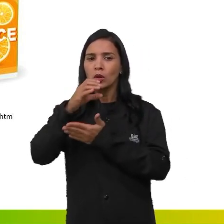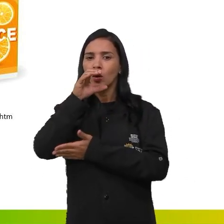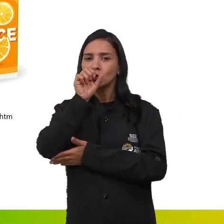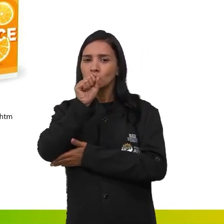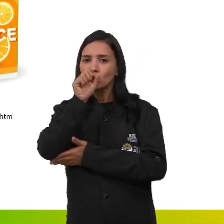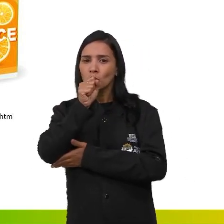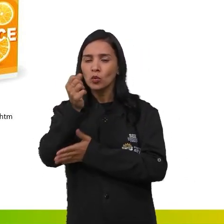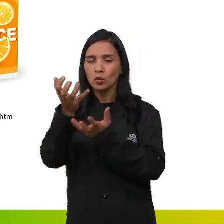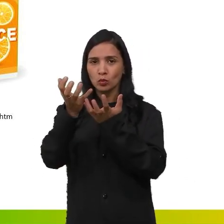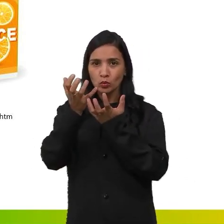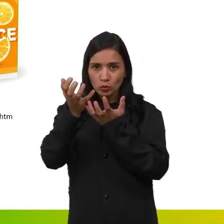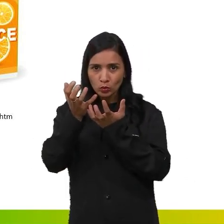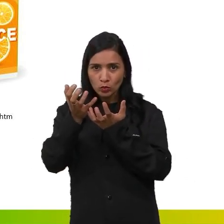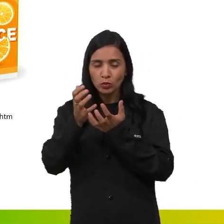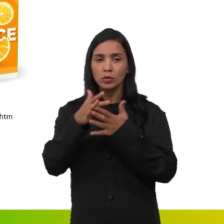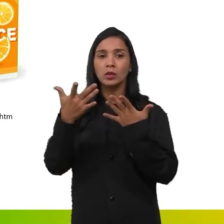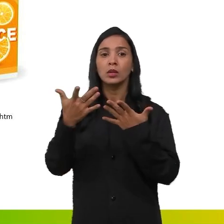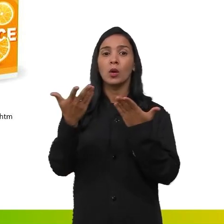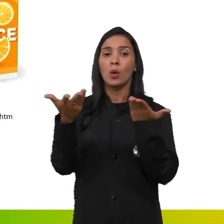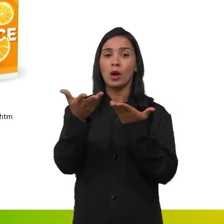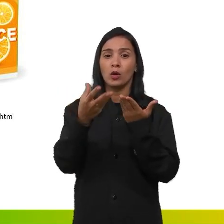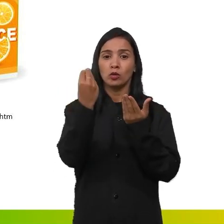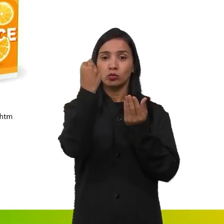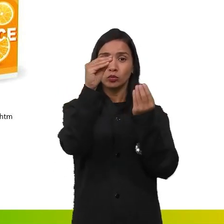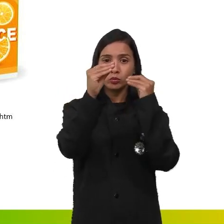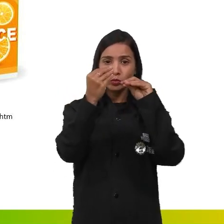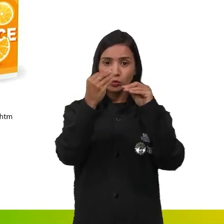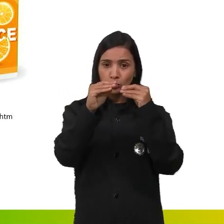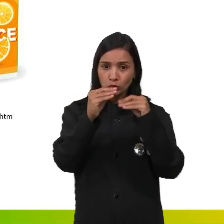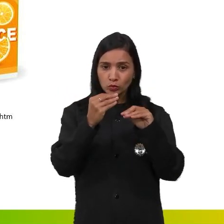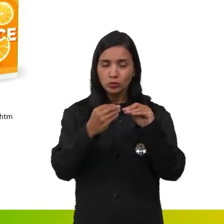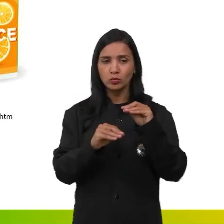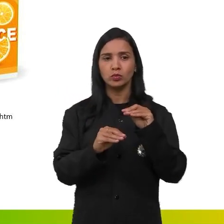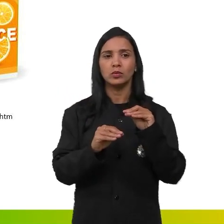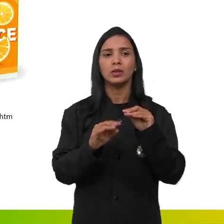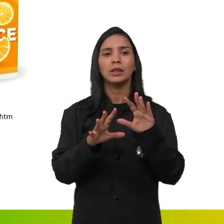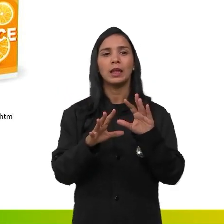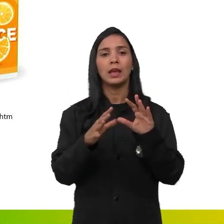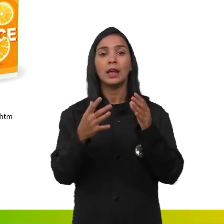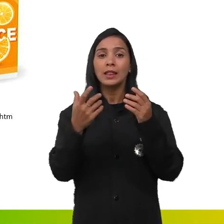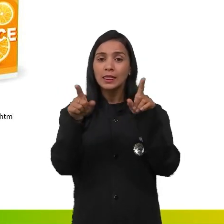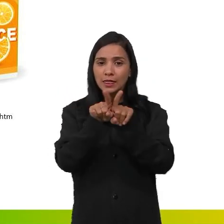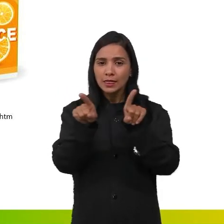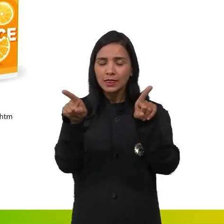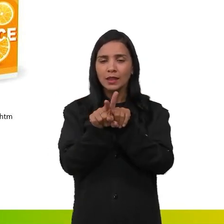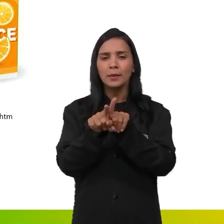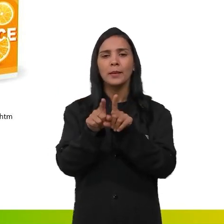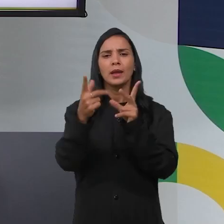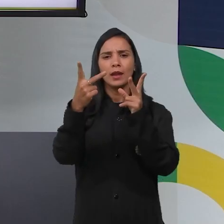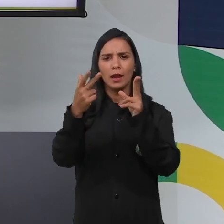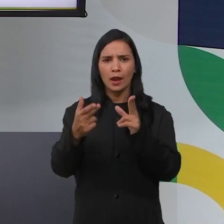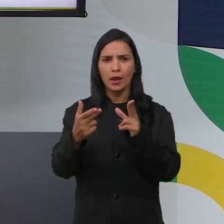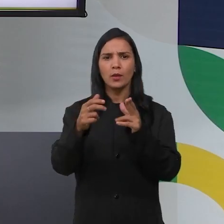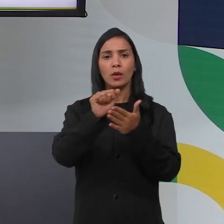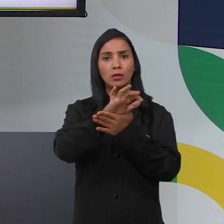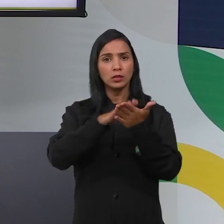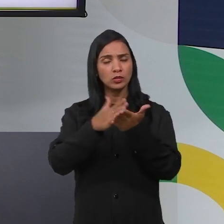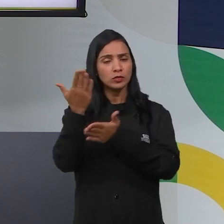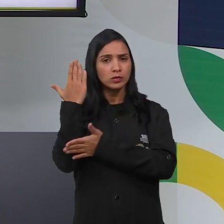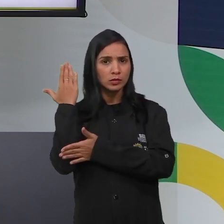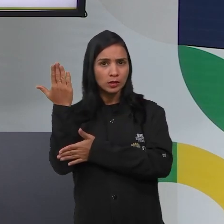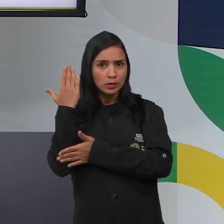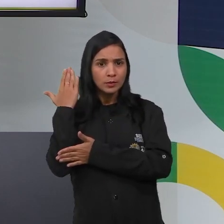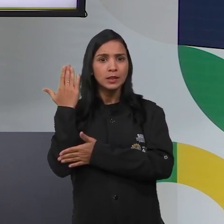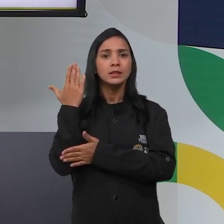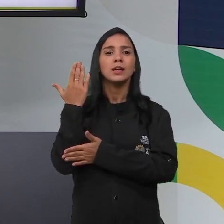caso, nós vamos completar as frases com much ou many. E nesse caso também vai funcionar, pessoal, como eu falei para